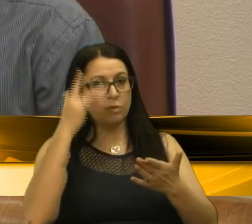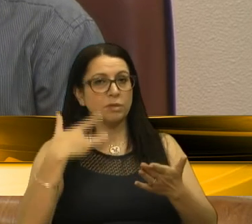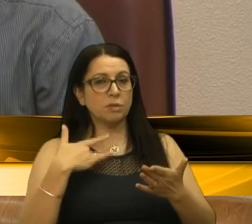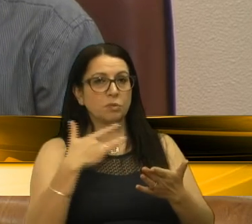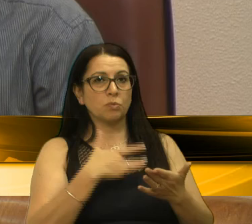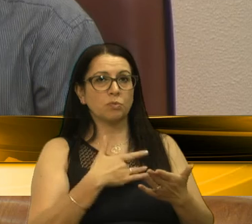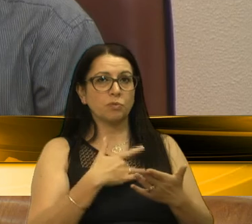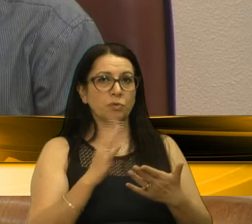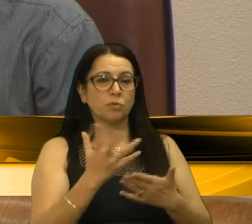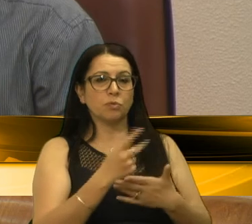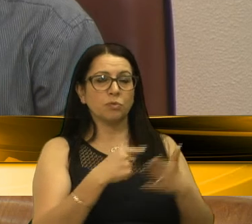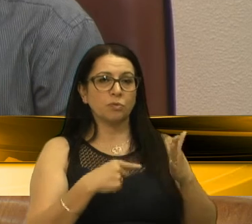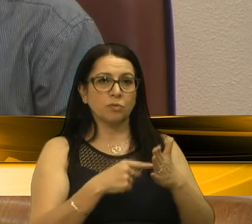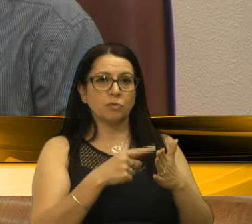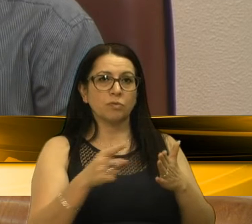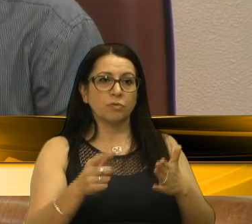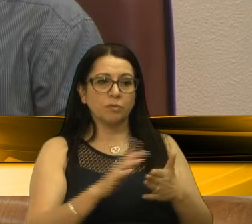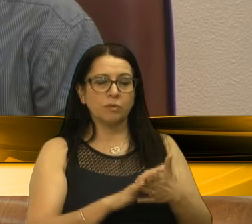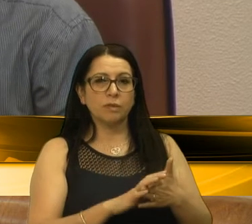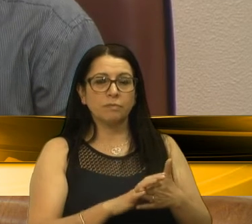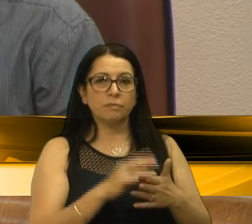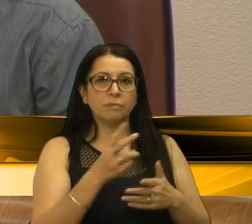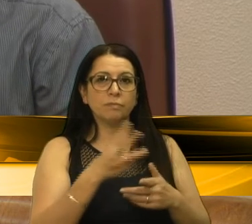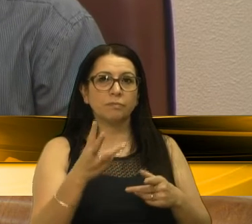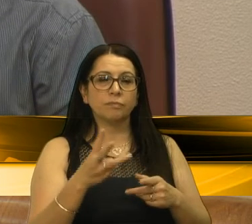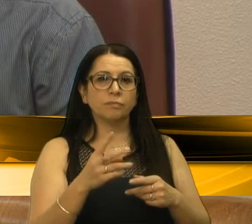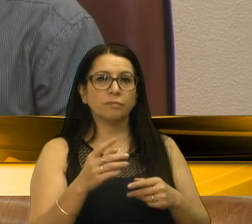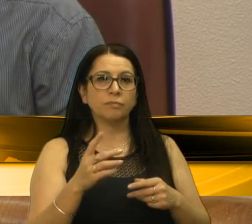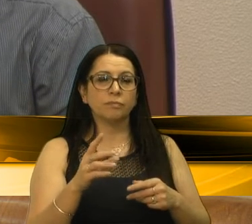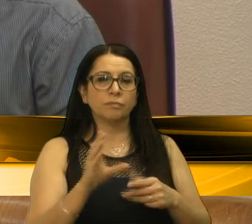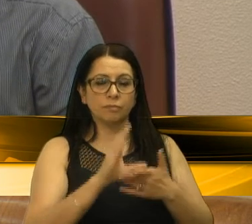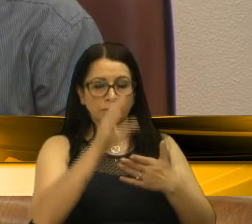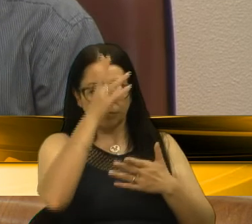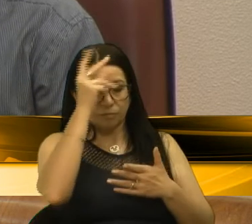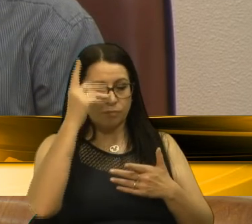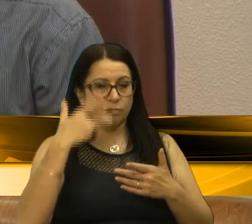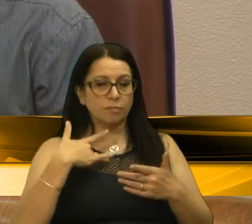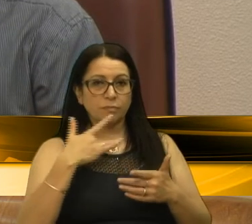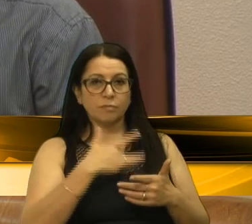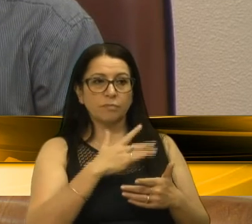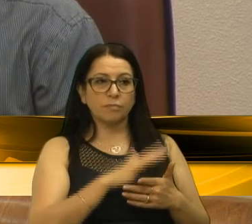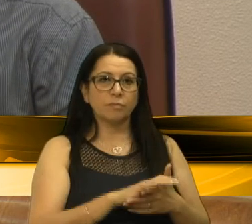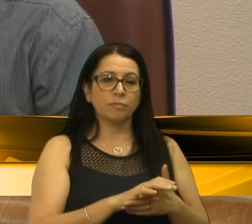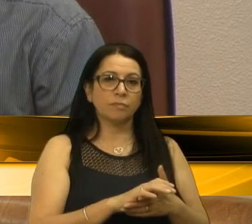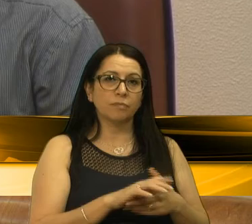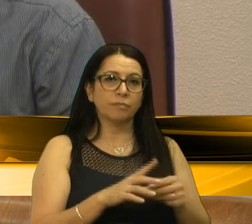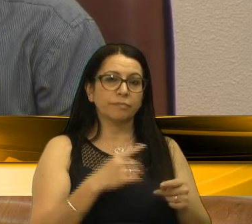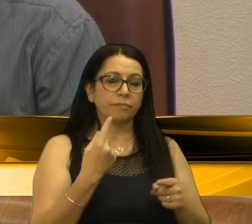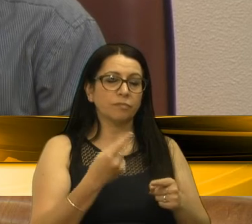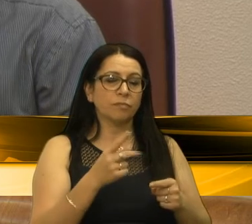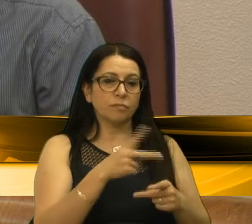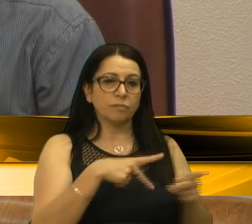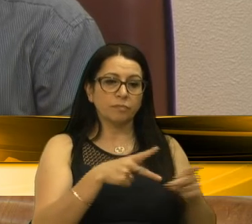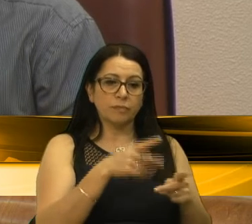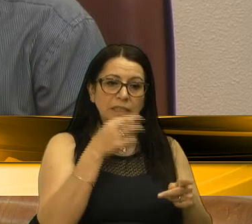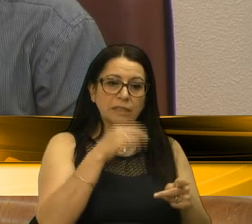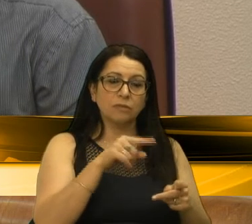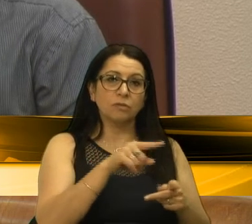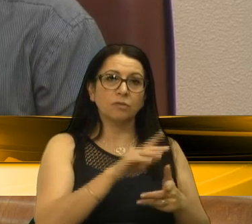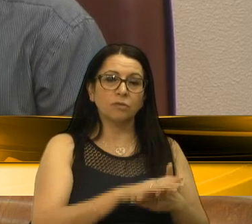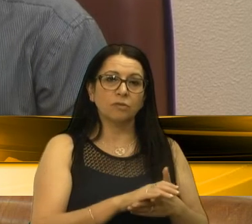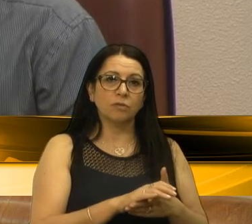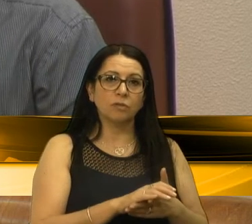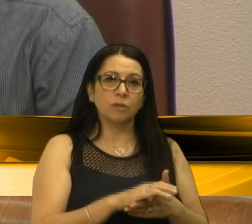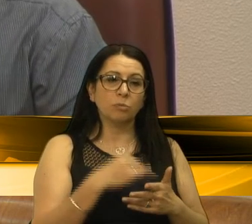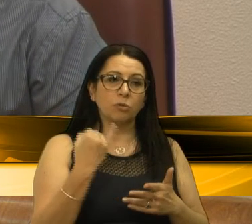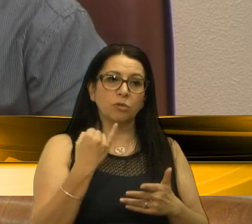item dessa denúncia que tem o título de desprezo pelo Conselho Municipal de Saúde, eu digo que é ao contrário, o desprezo do Conselho Municipal de Saúde com a população de Caxias do Sul, com uma matéria tão importante que é a